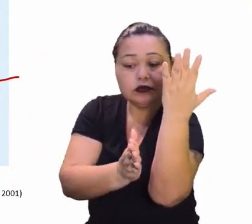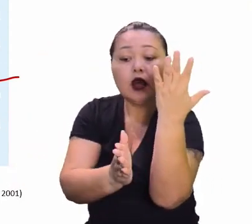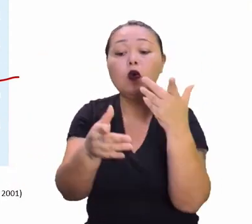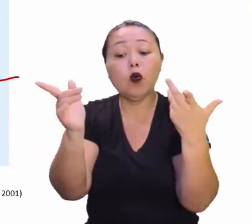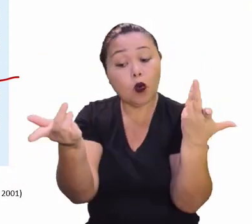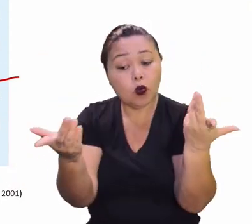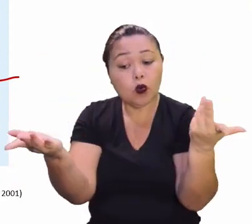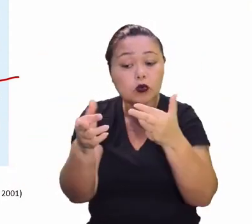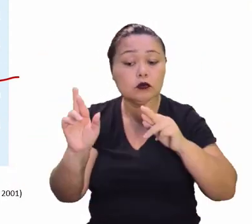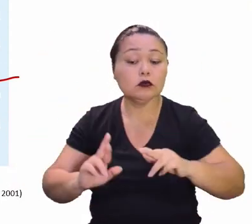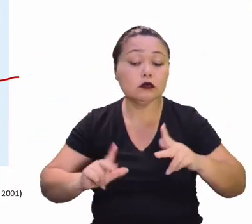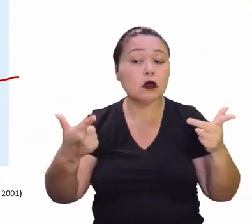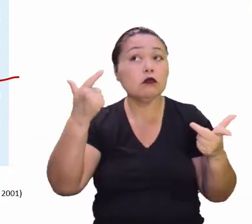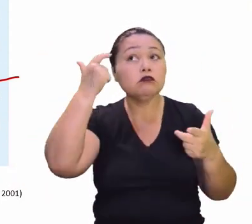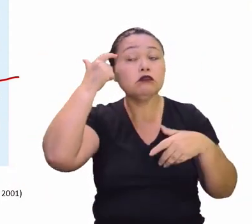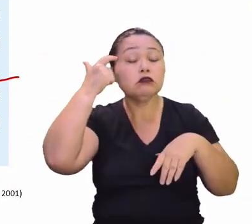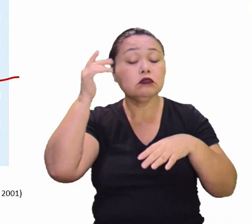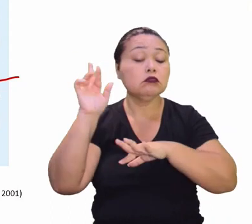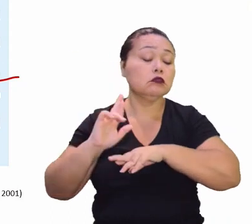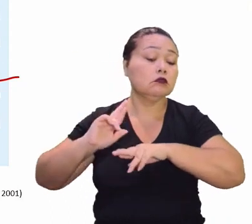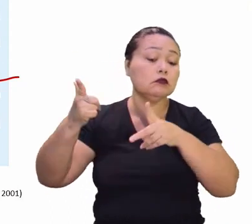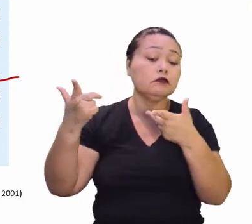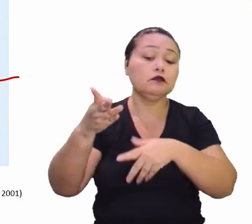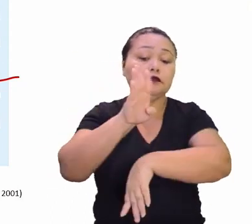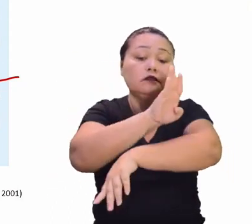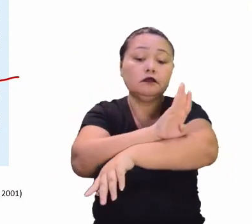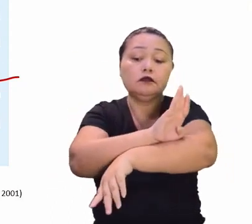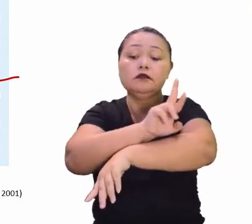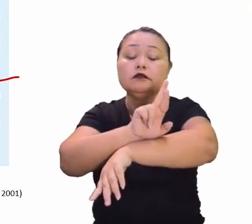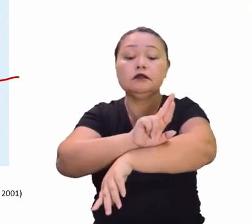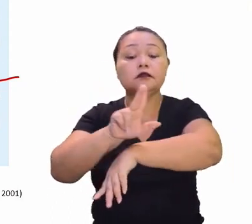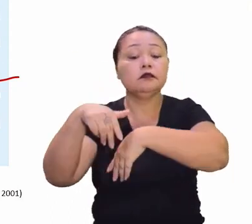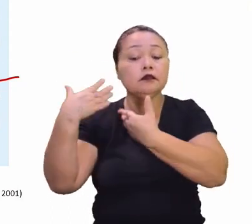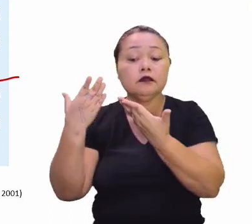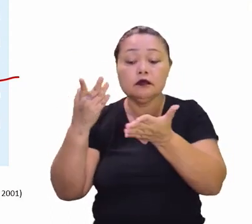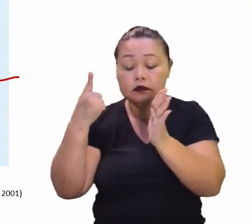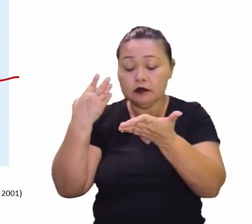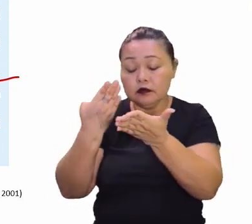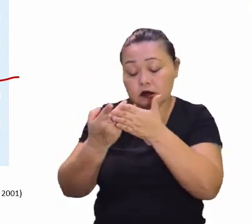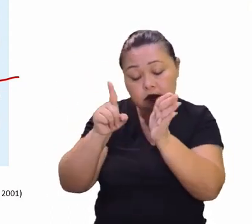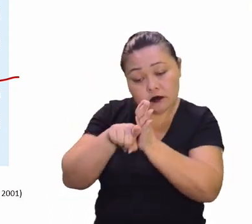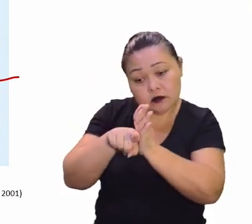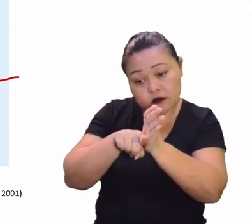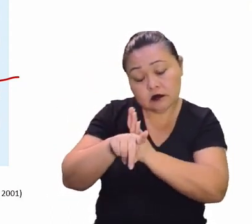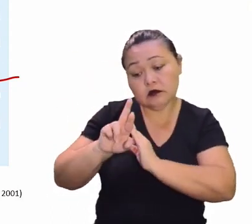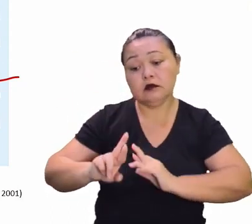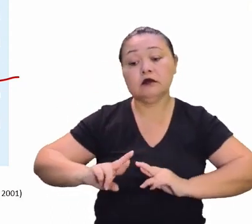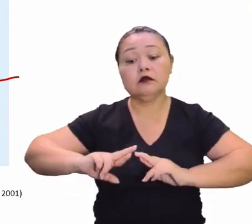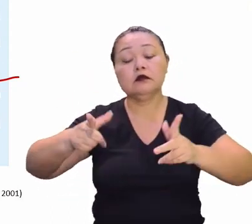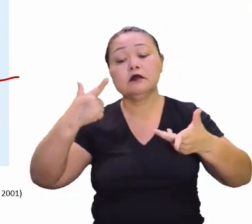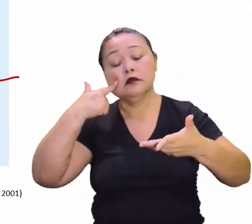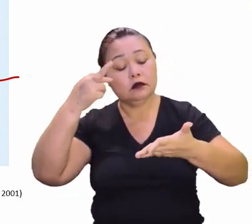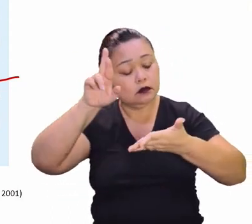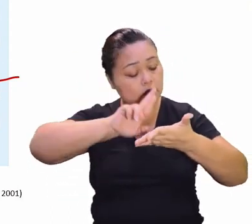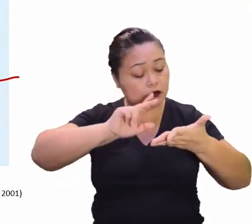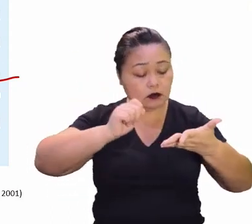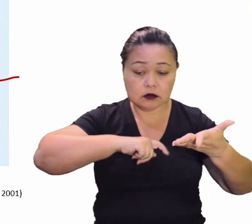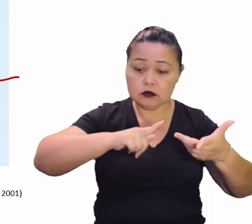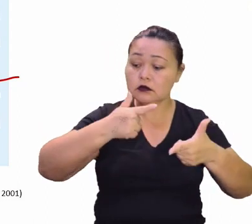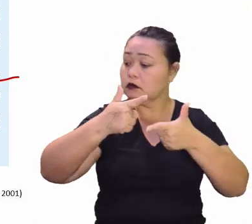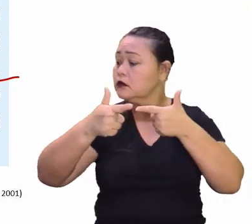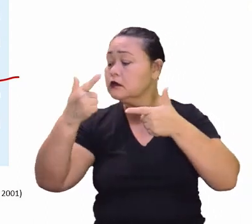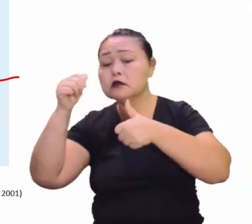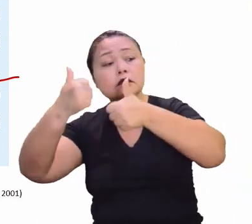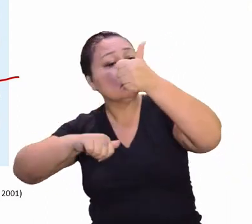hoje é diferente, é pensado diferente como fazer uma BR. Os estudos são diferentes, é feito relatório de